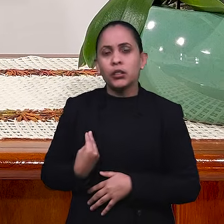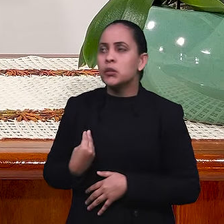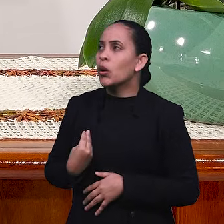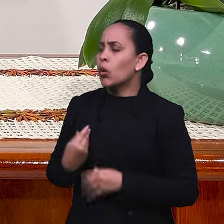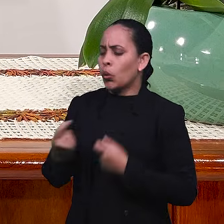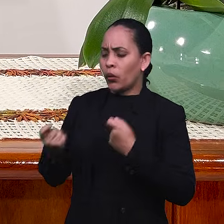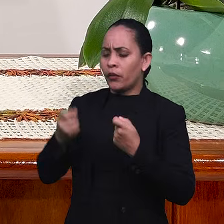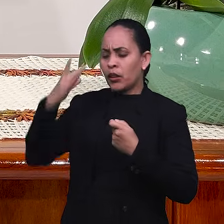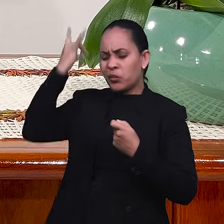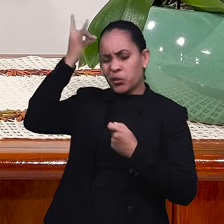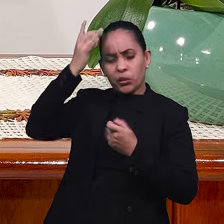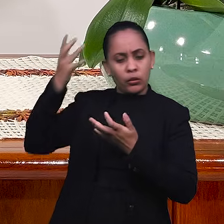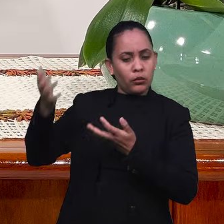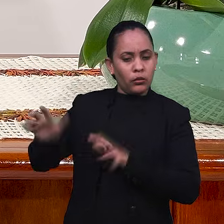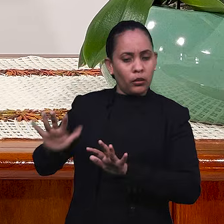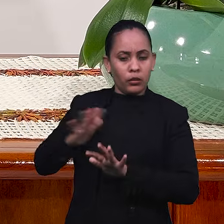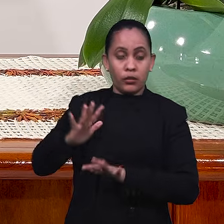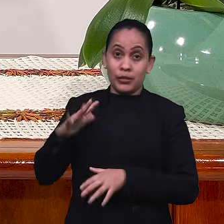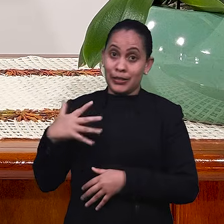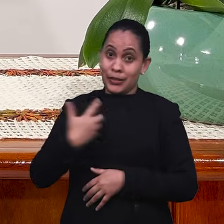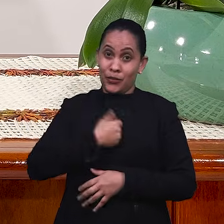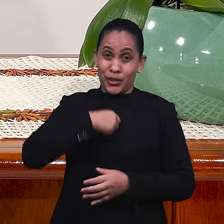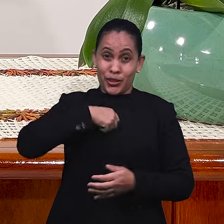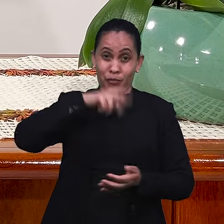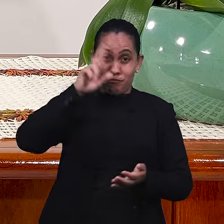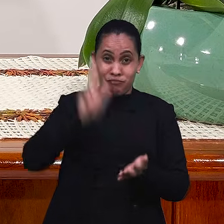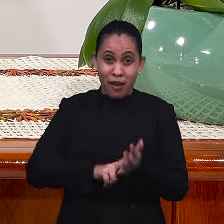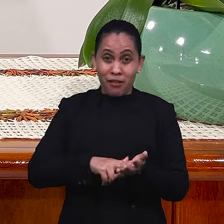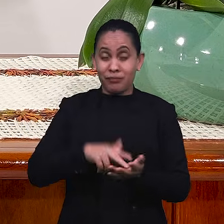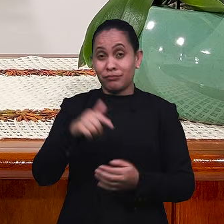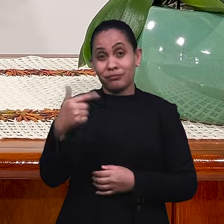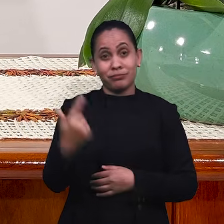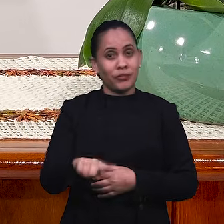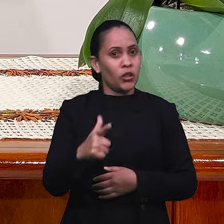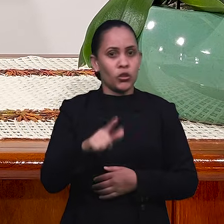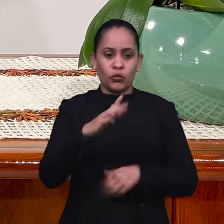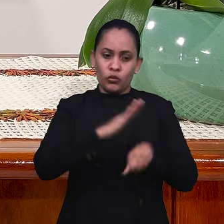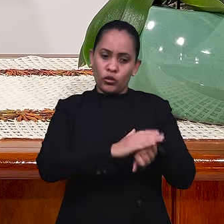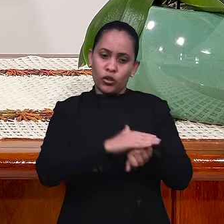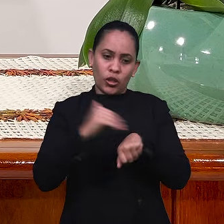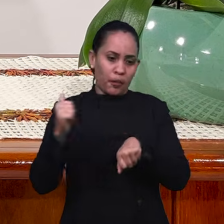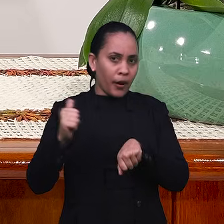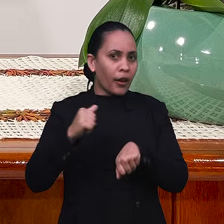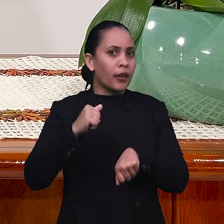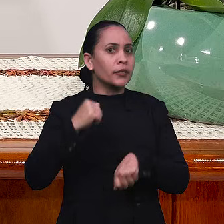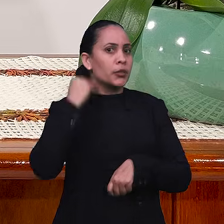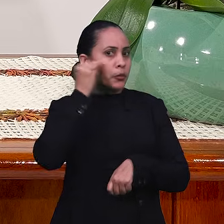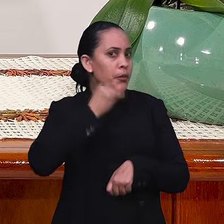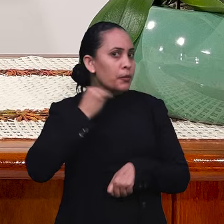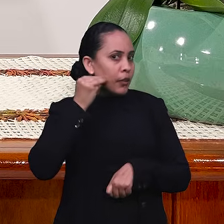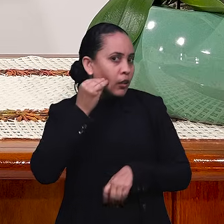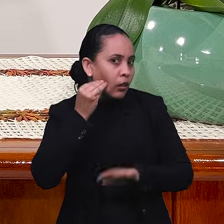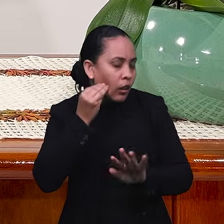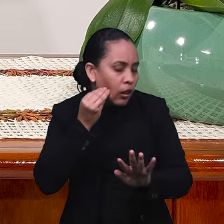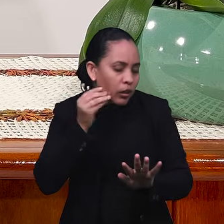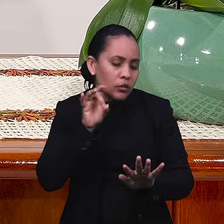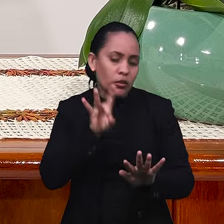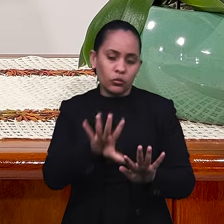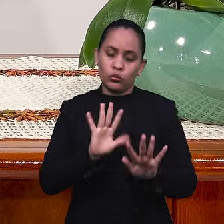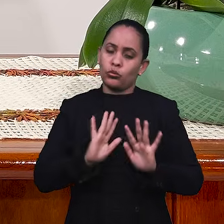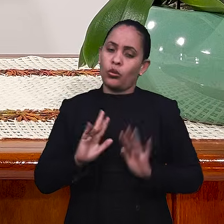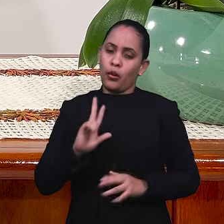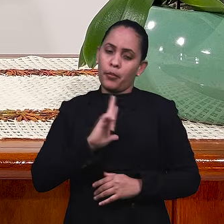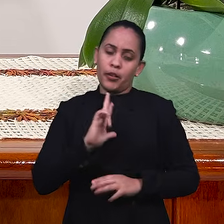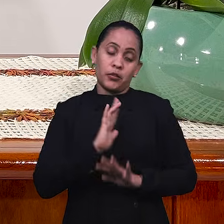governo do Espírito Santo, a salvação não se completou. Eu apenas tive um chamado, tive um encontro, tive uma experiência